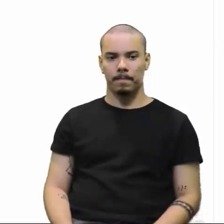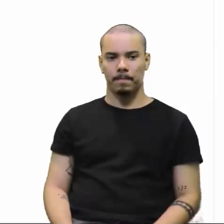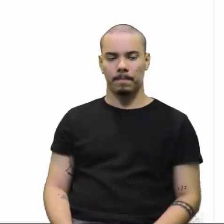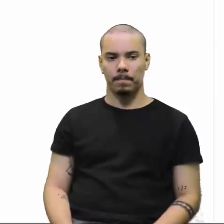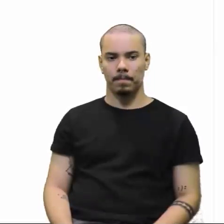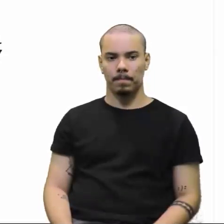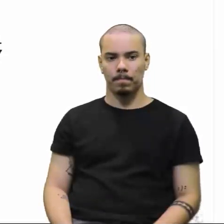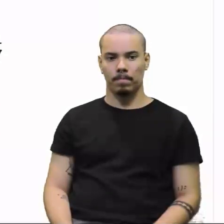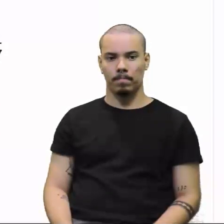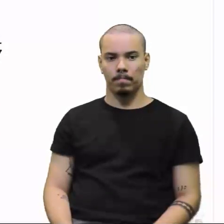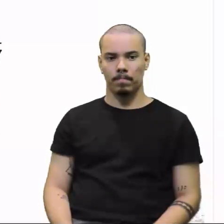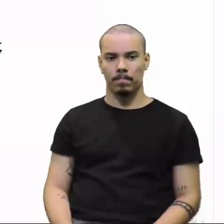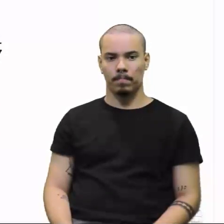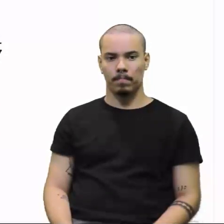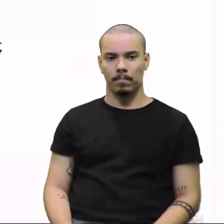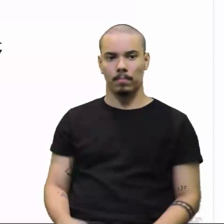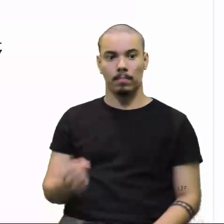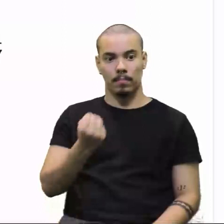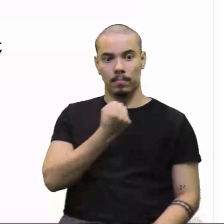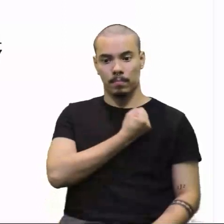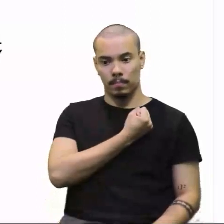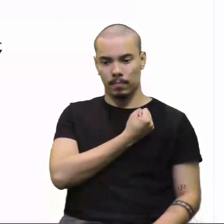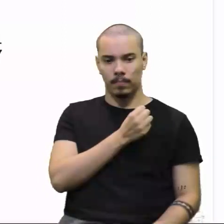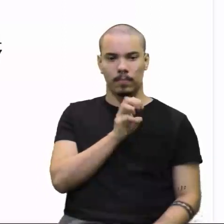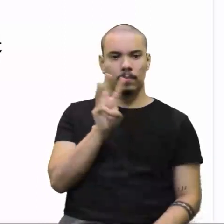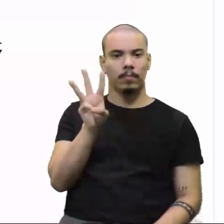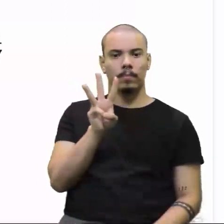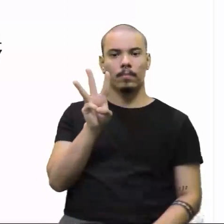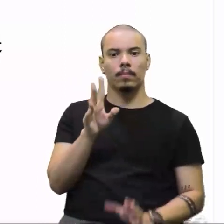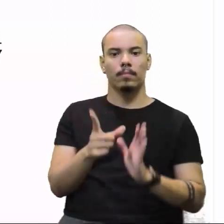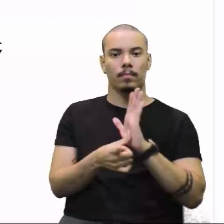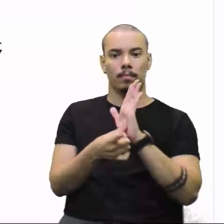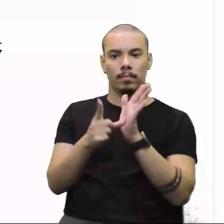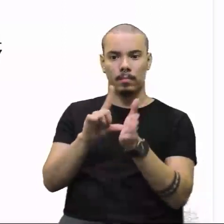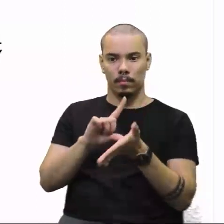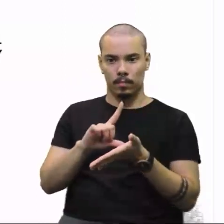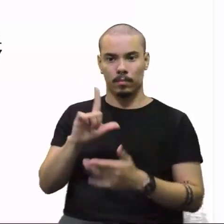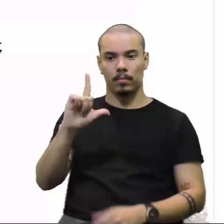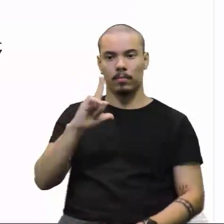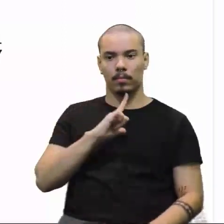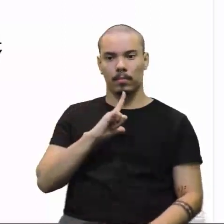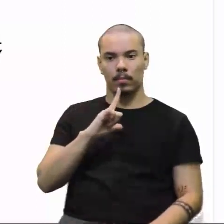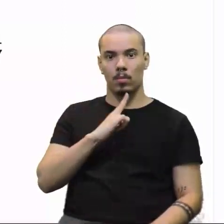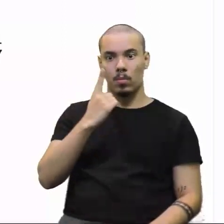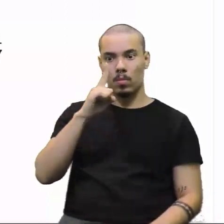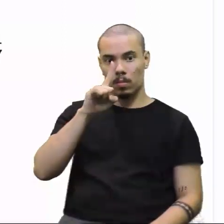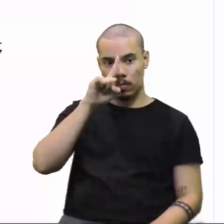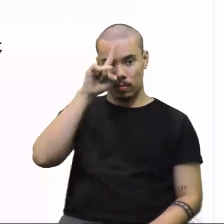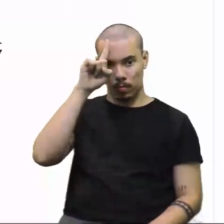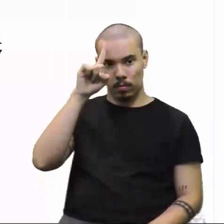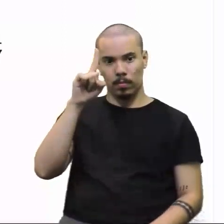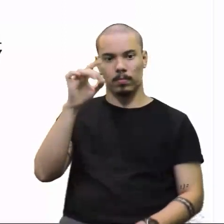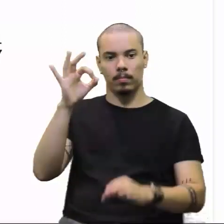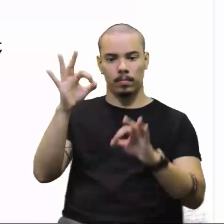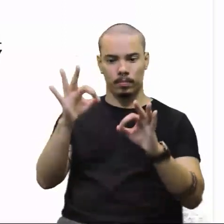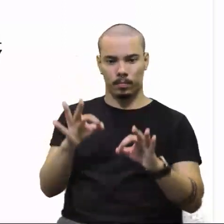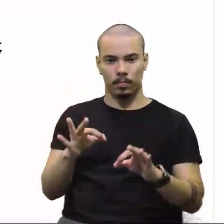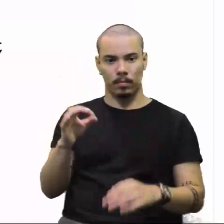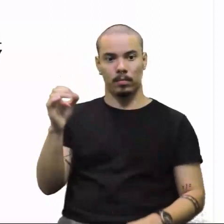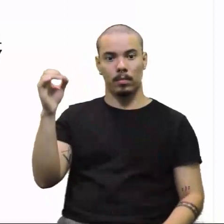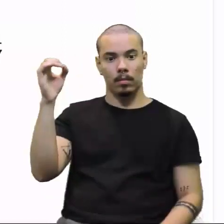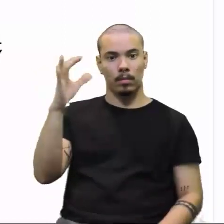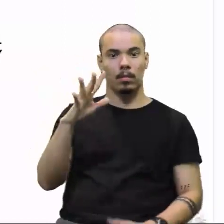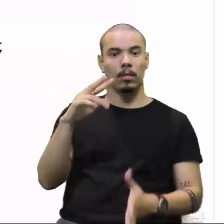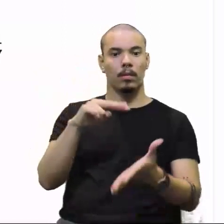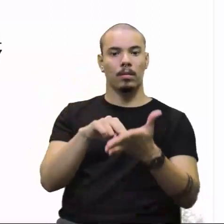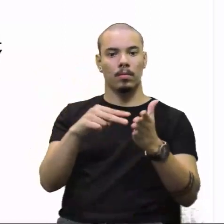Então, aí, questão 3, né? Antes mesmo de ter uma ideia mais correta do que a